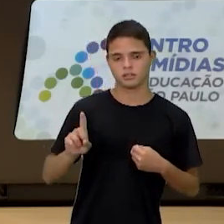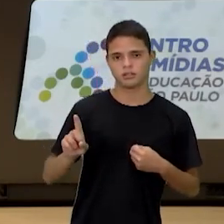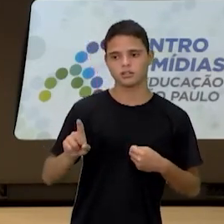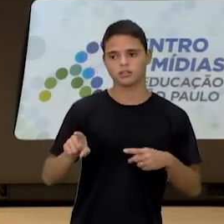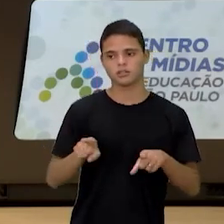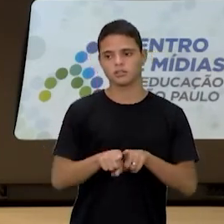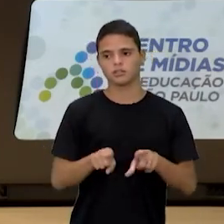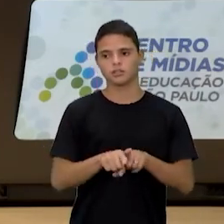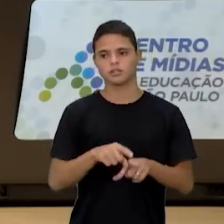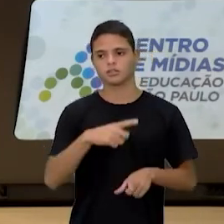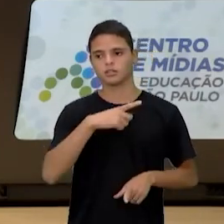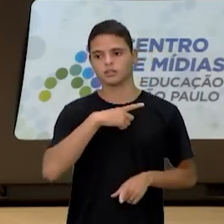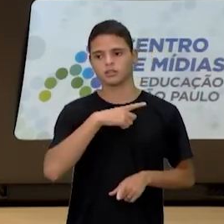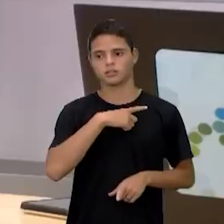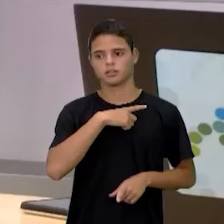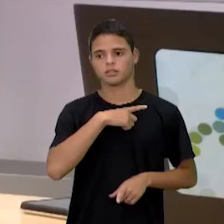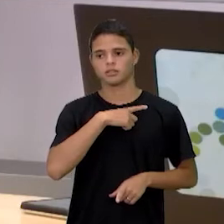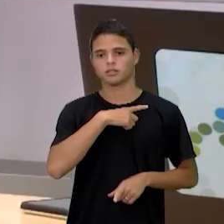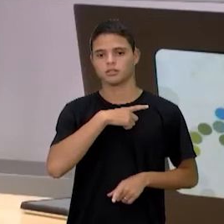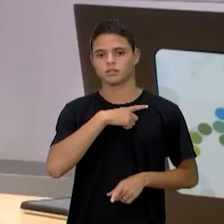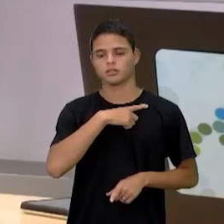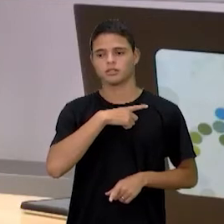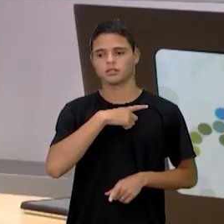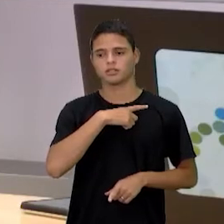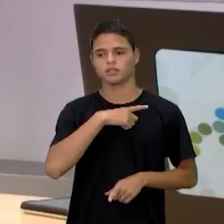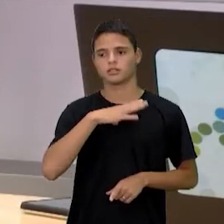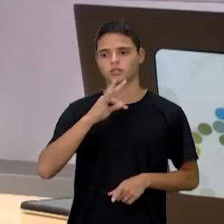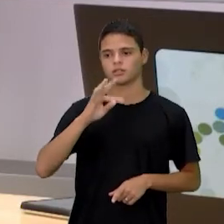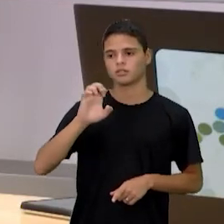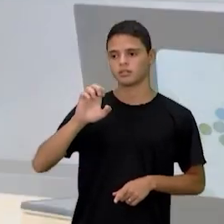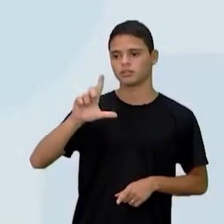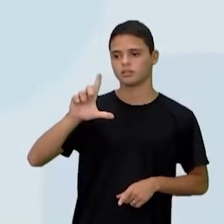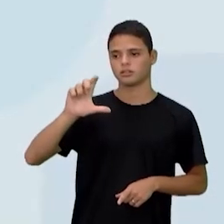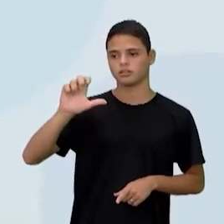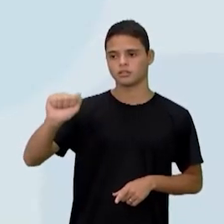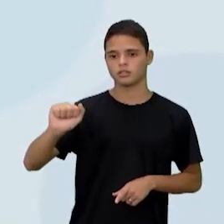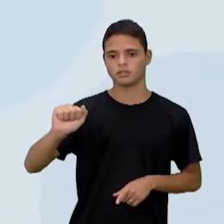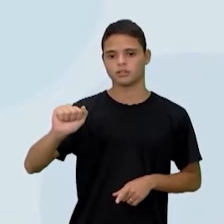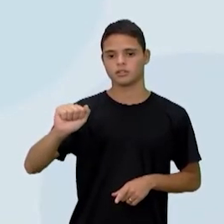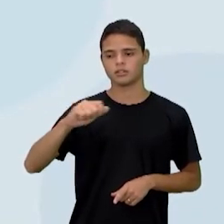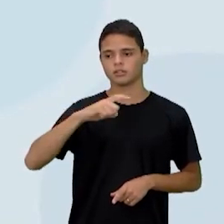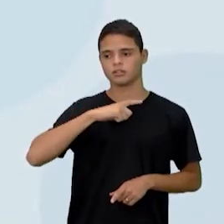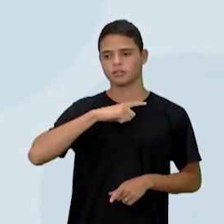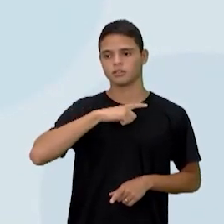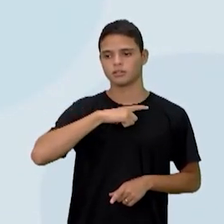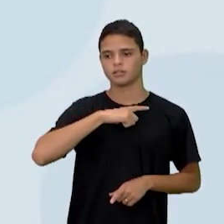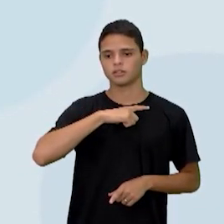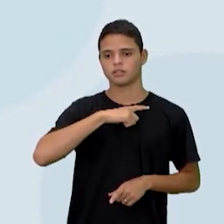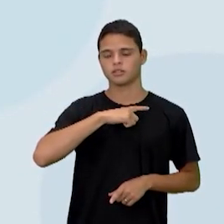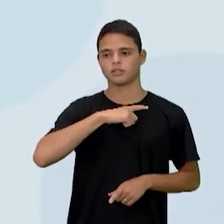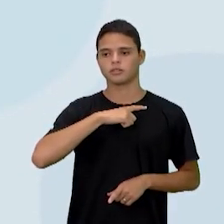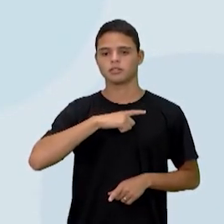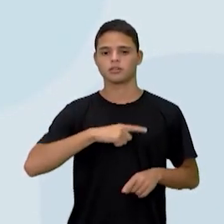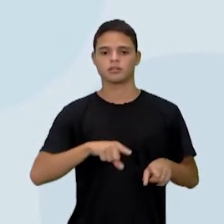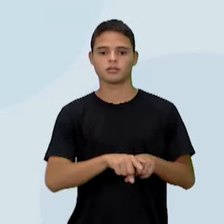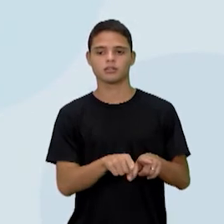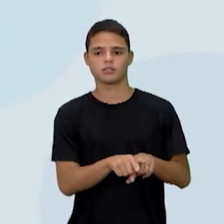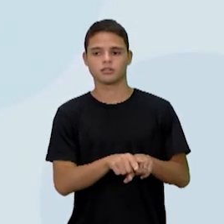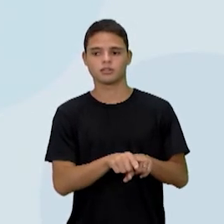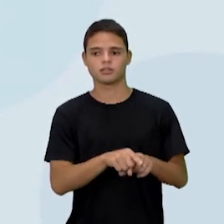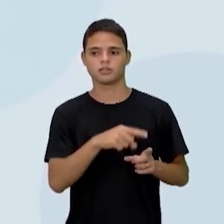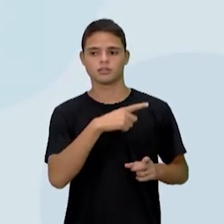muito forte. Essa imagem, por exemplo, que a gente viu na tela, da menina abocanhando o lanche, isso aí, por exemplo, na hora do almoço, uma hora que você tá ali